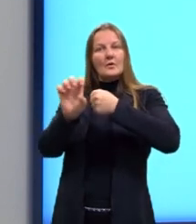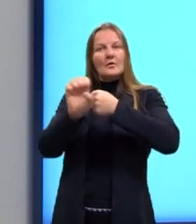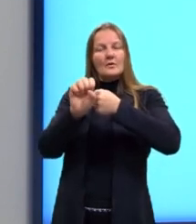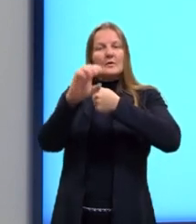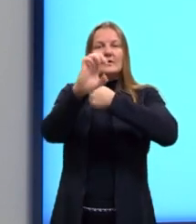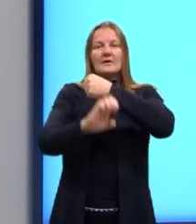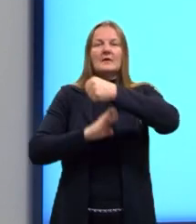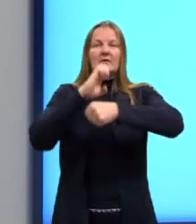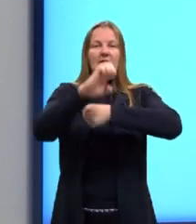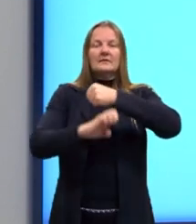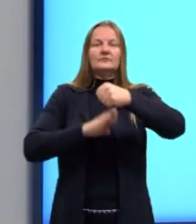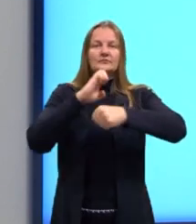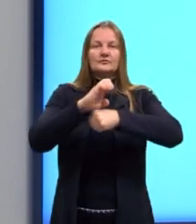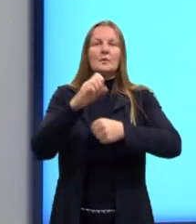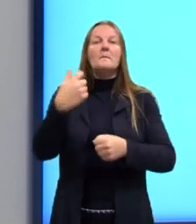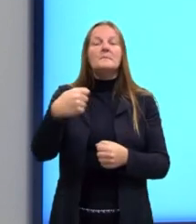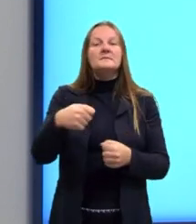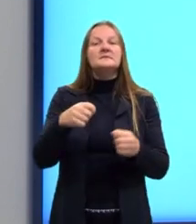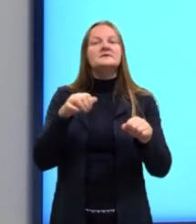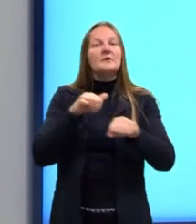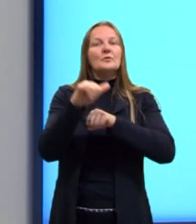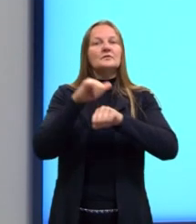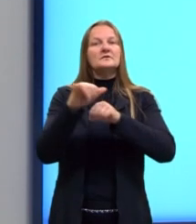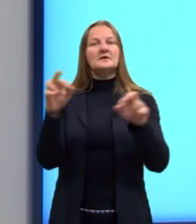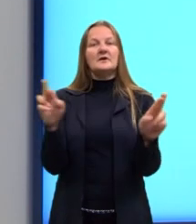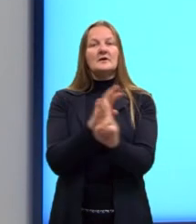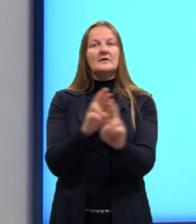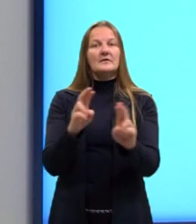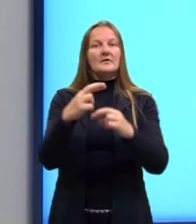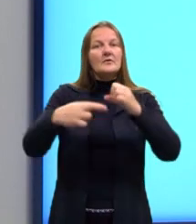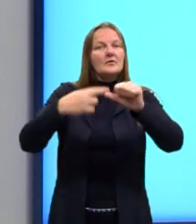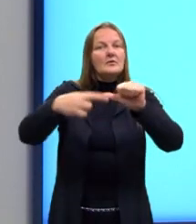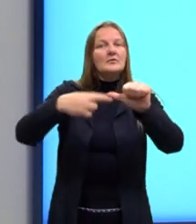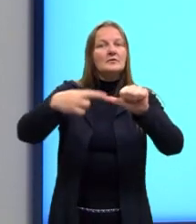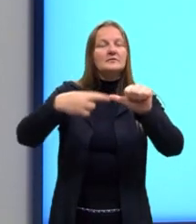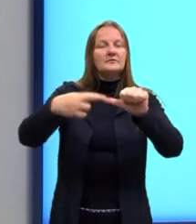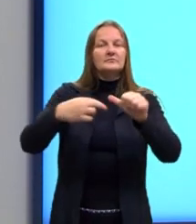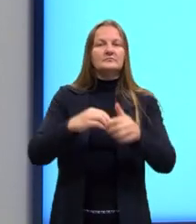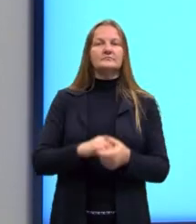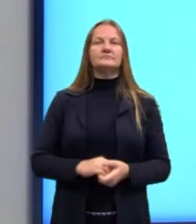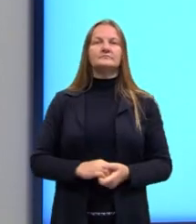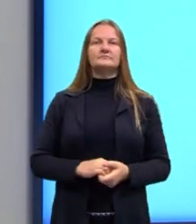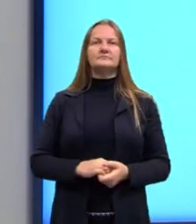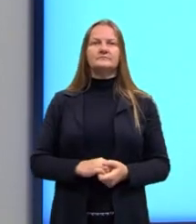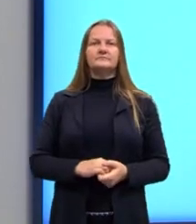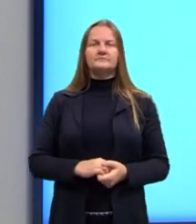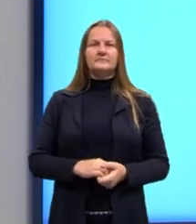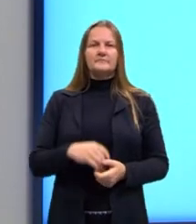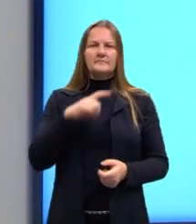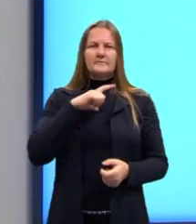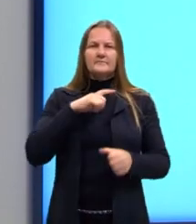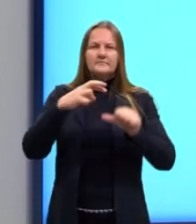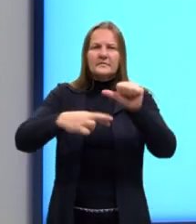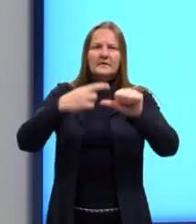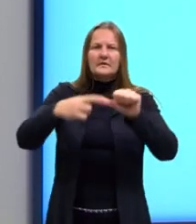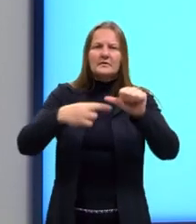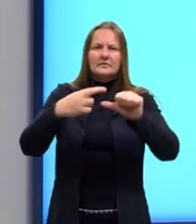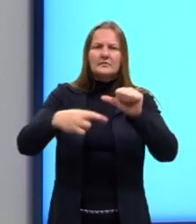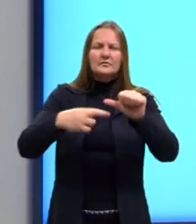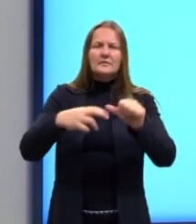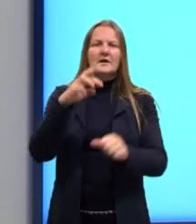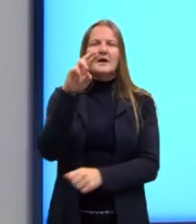precisa ocorrer essas duas reações você me reações tem uma reação redox